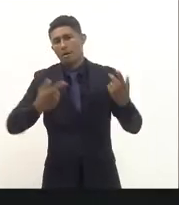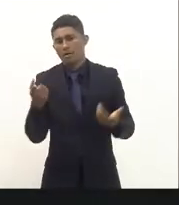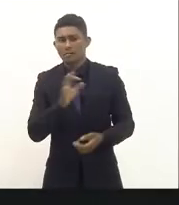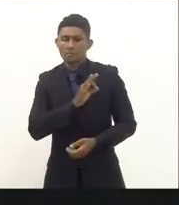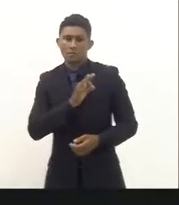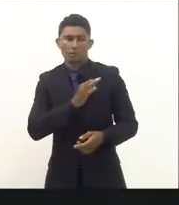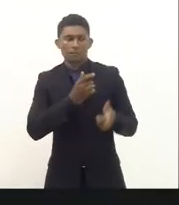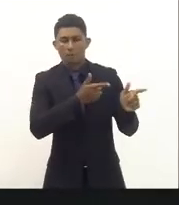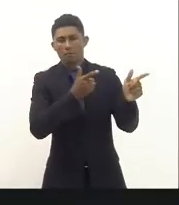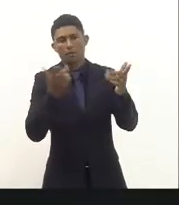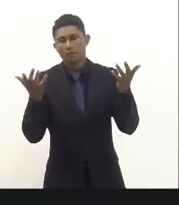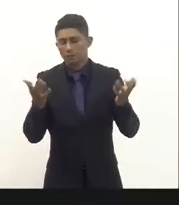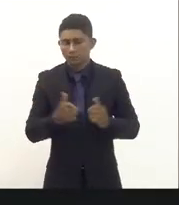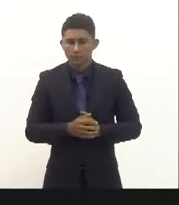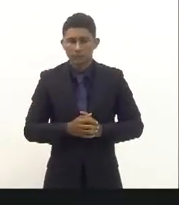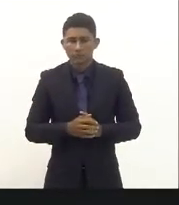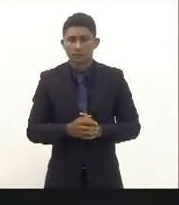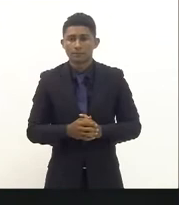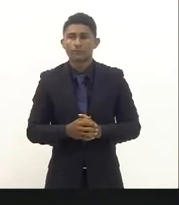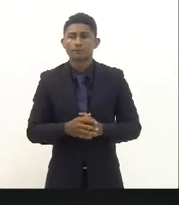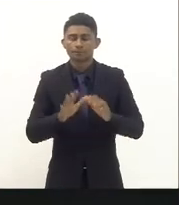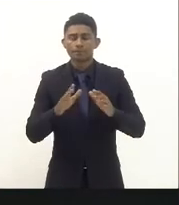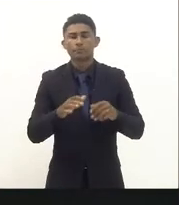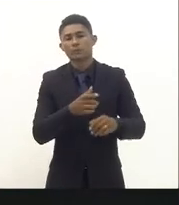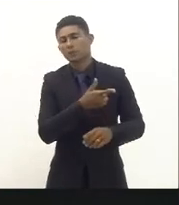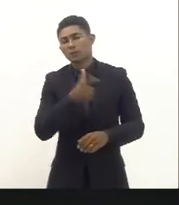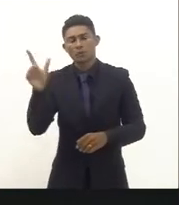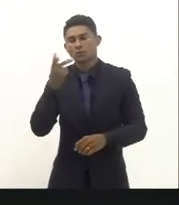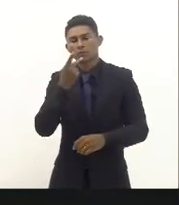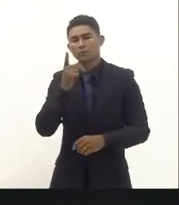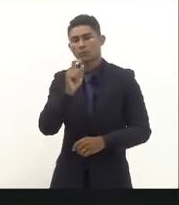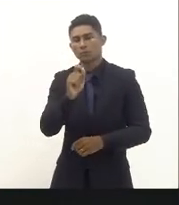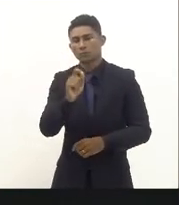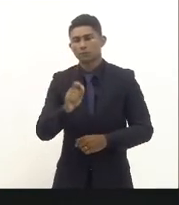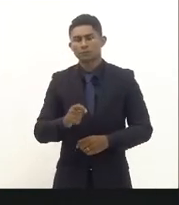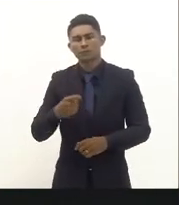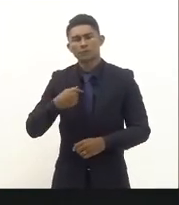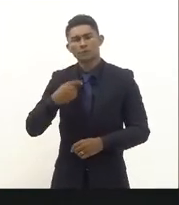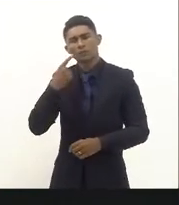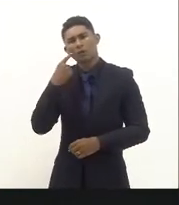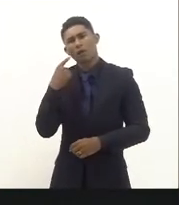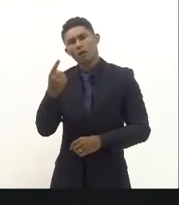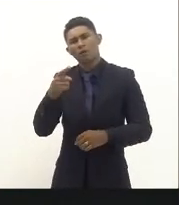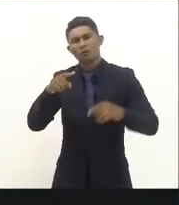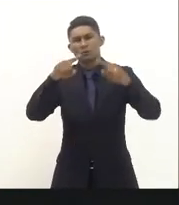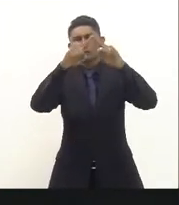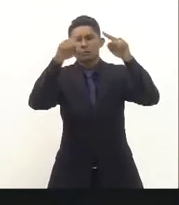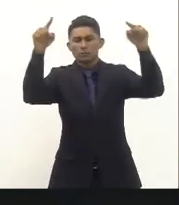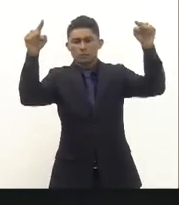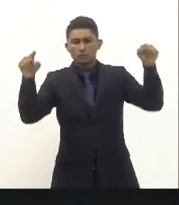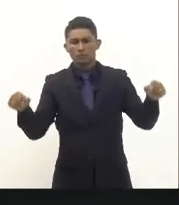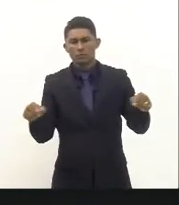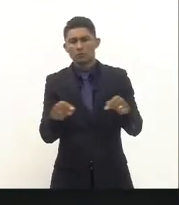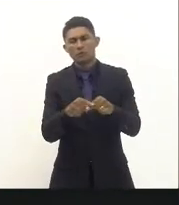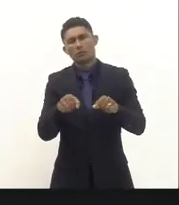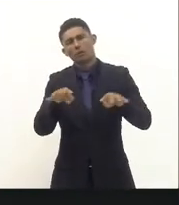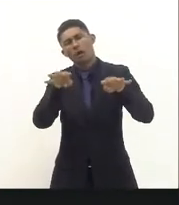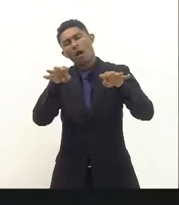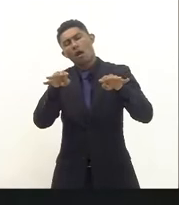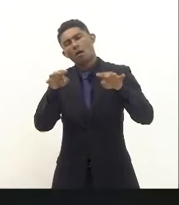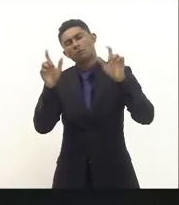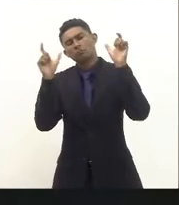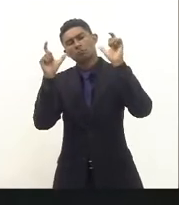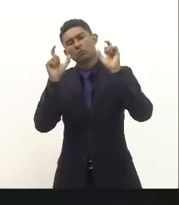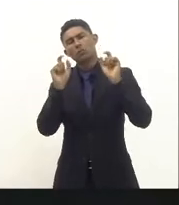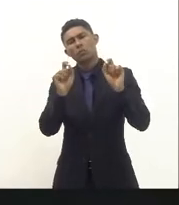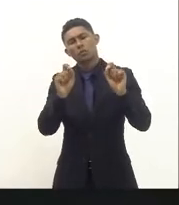policiais neles agora tia Ju falar de um outro ponto que eu estava aqui observando esse painel e me chamou atenção aqui uma coisa